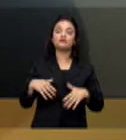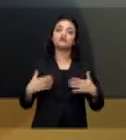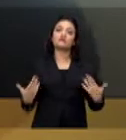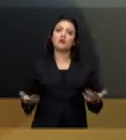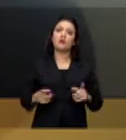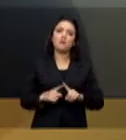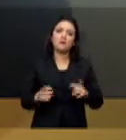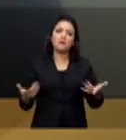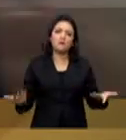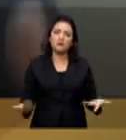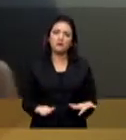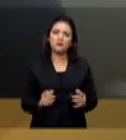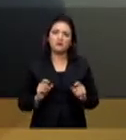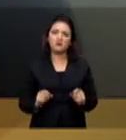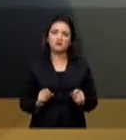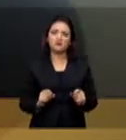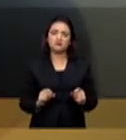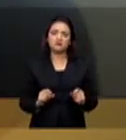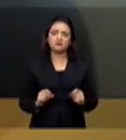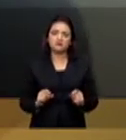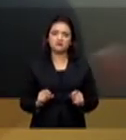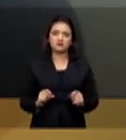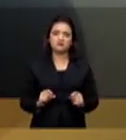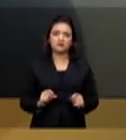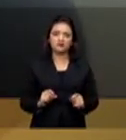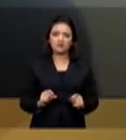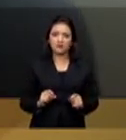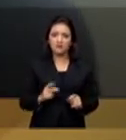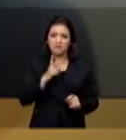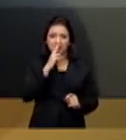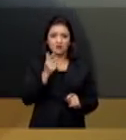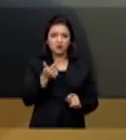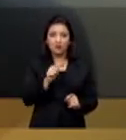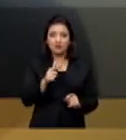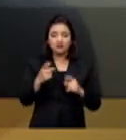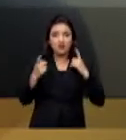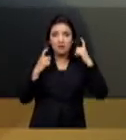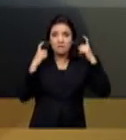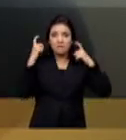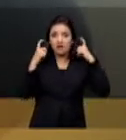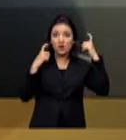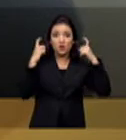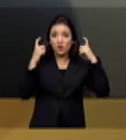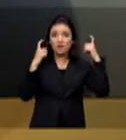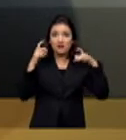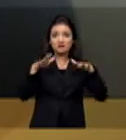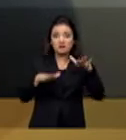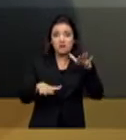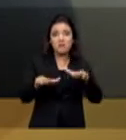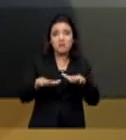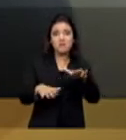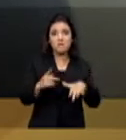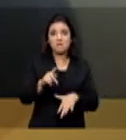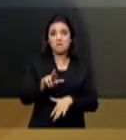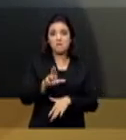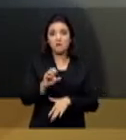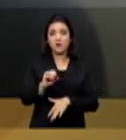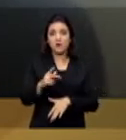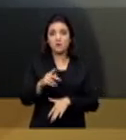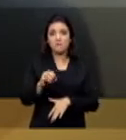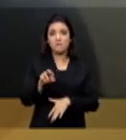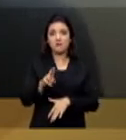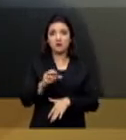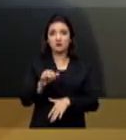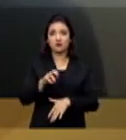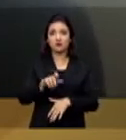específico e se observa em outros casos, uma preocupação com a proporcionalidade. Não há também um refinamento